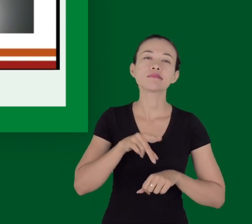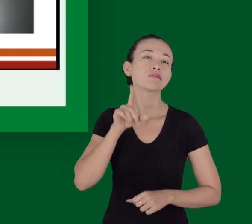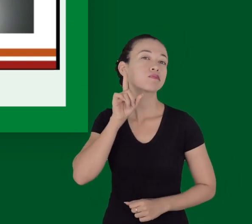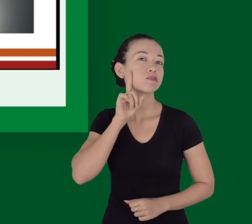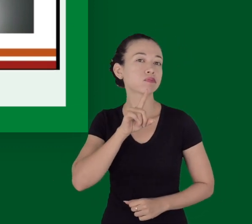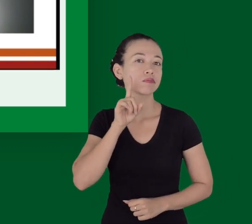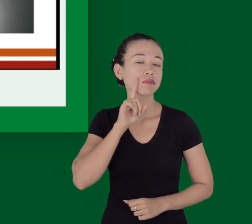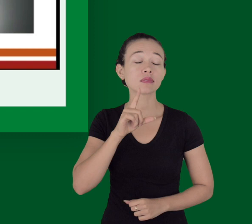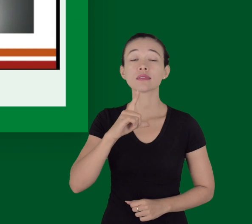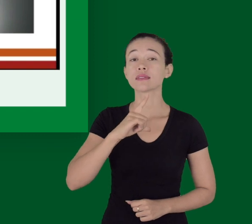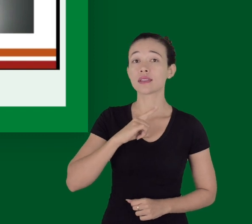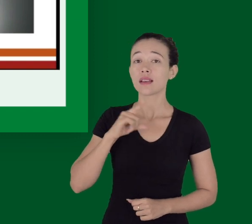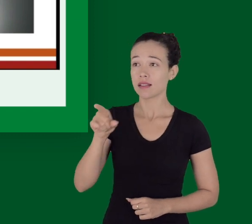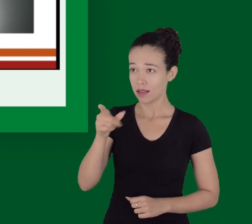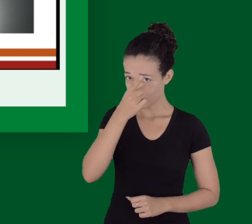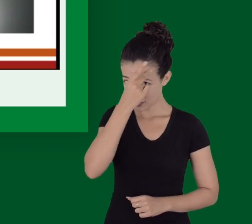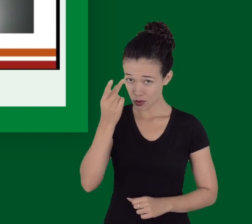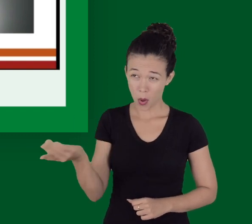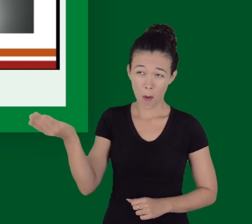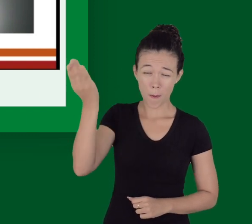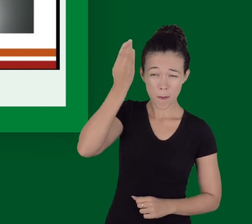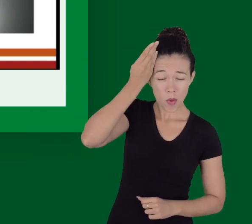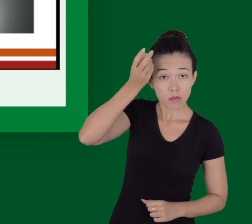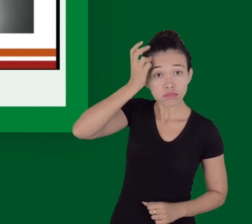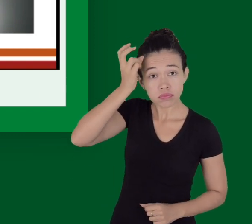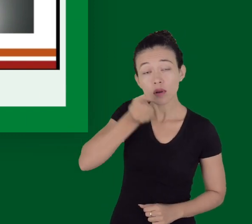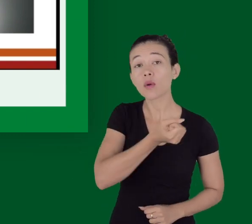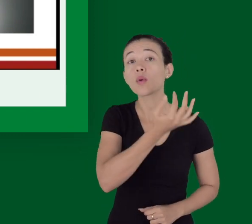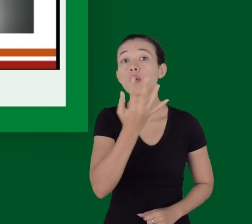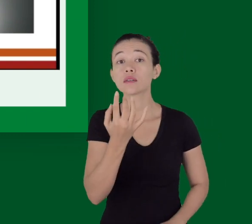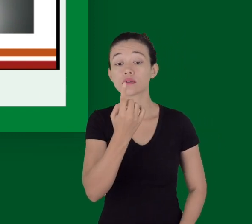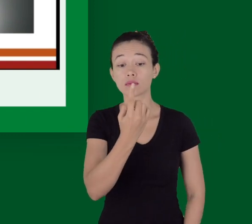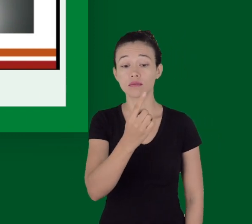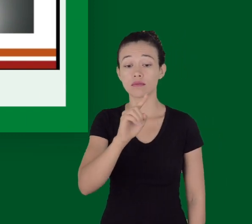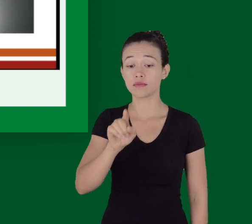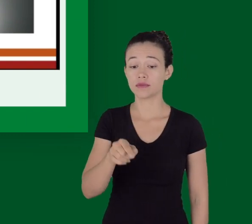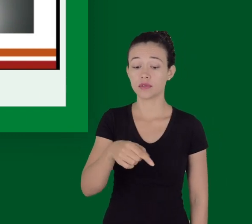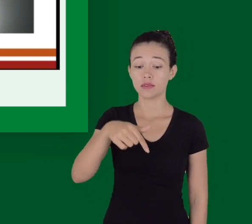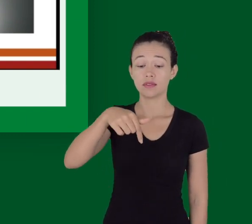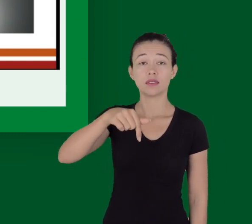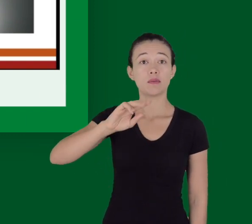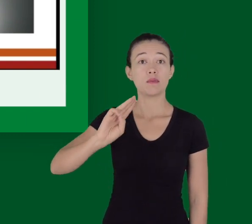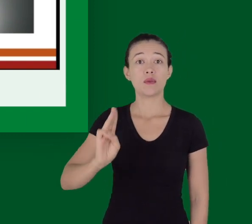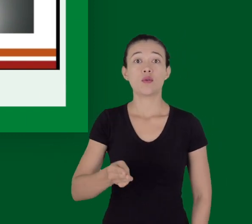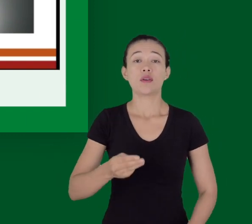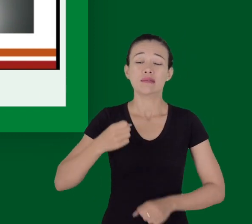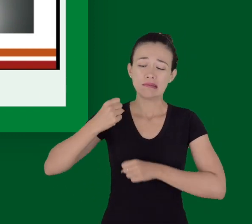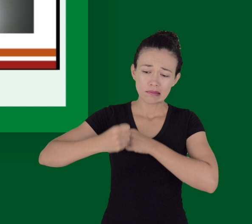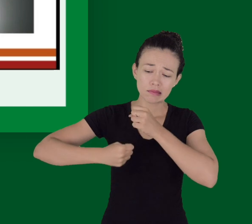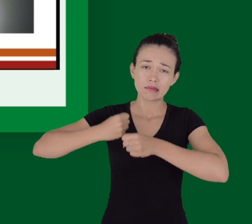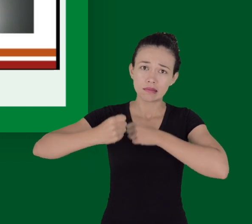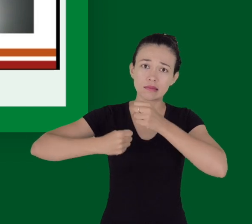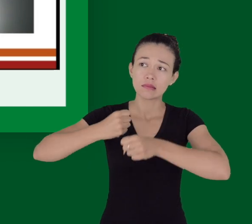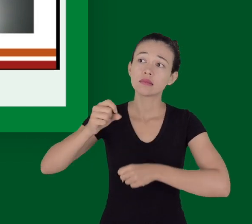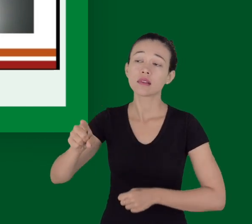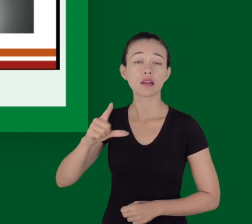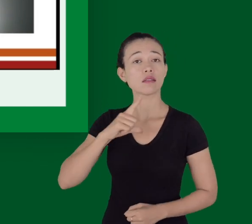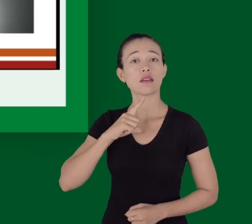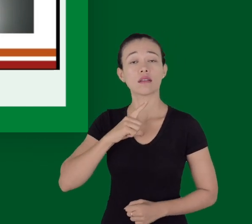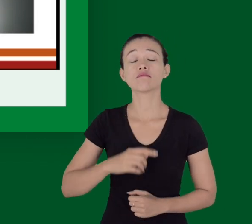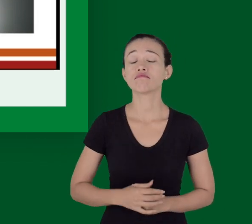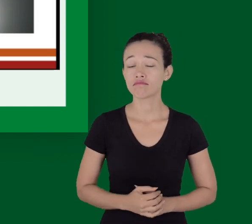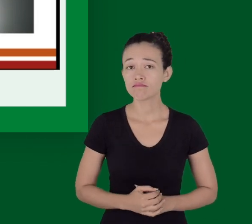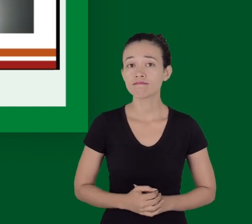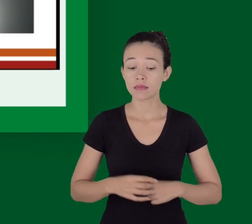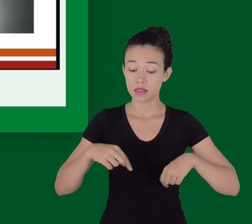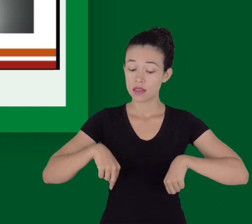né, nos Estados Unidos. Nós temos uma notificação de aproximadamente 1 milhão e 700 vítimas por ano. No Brasil, nós